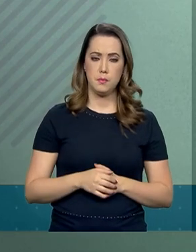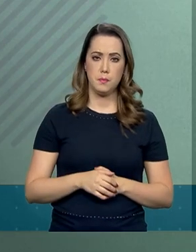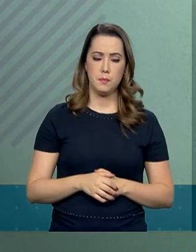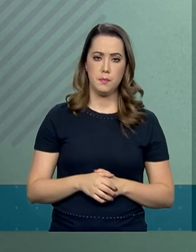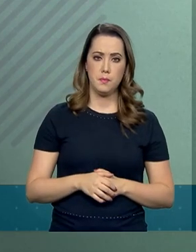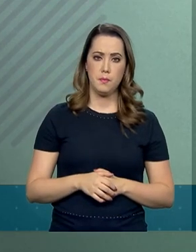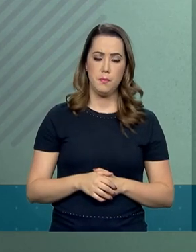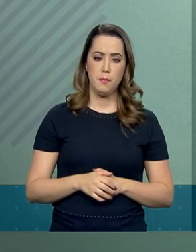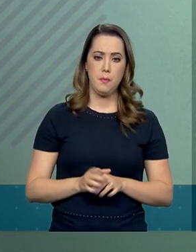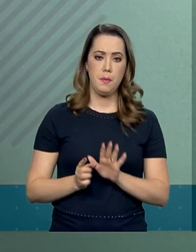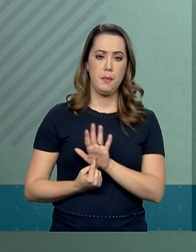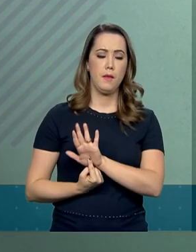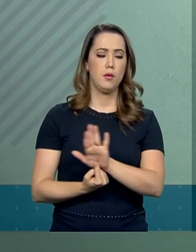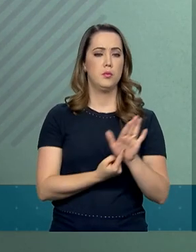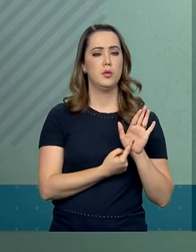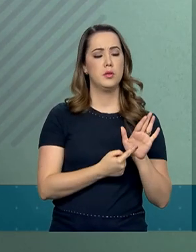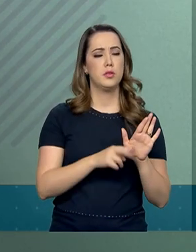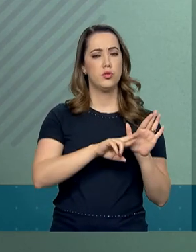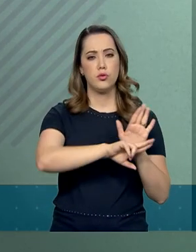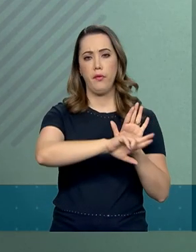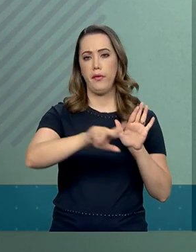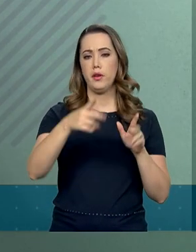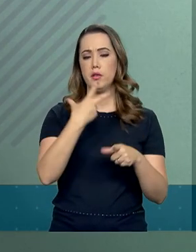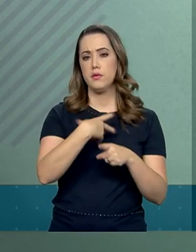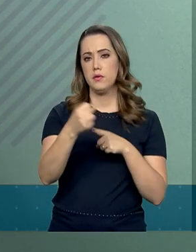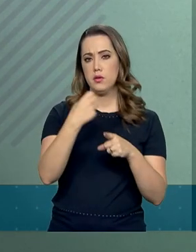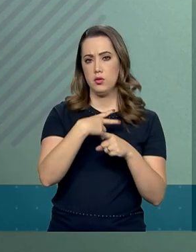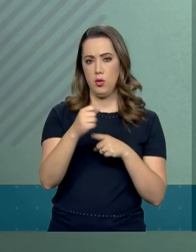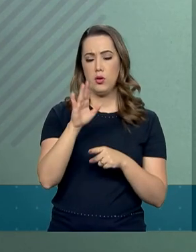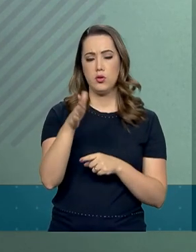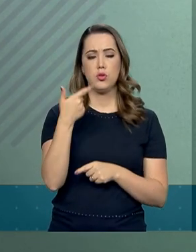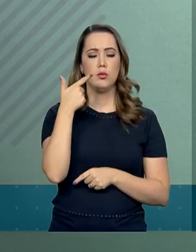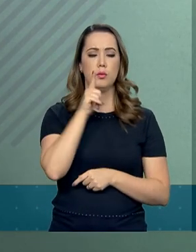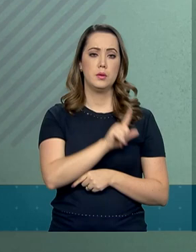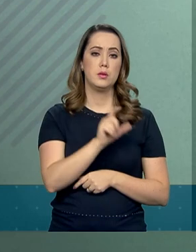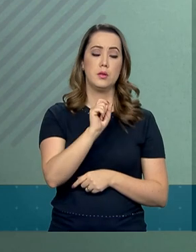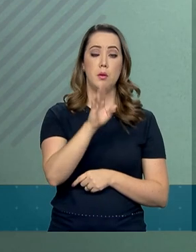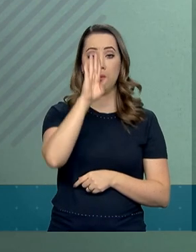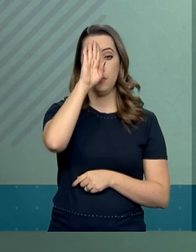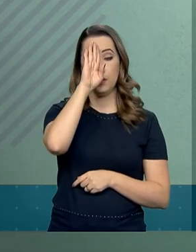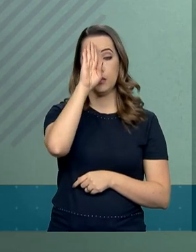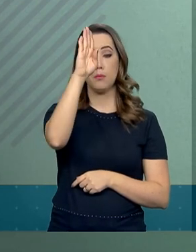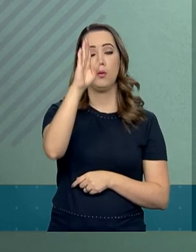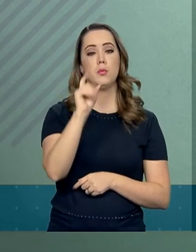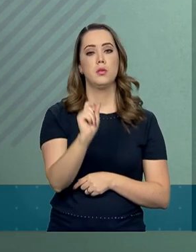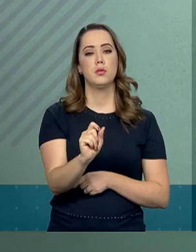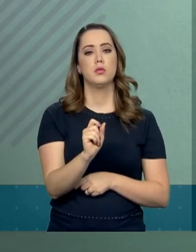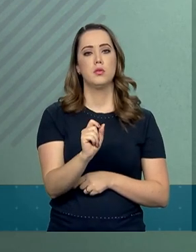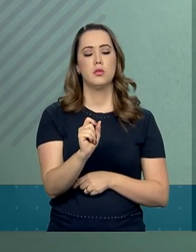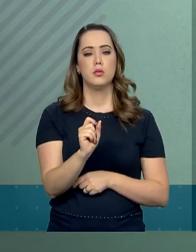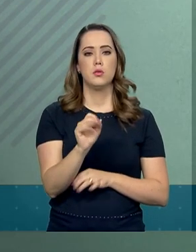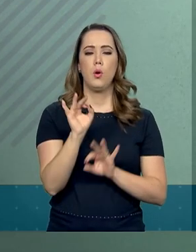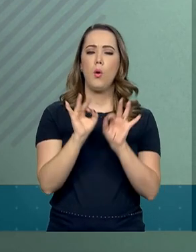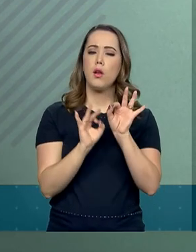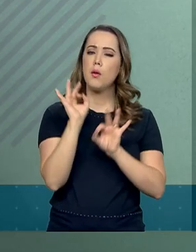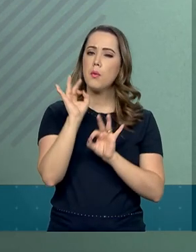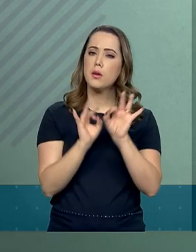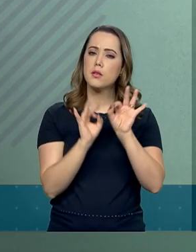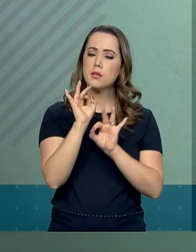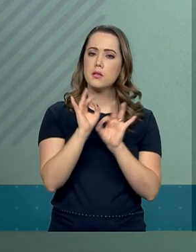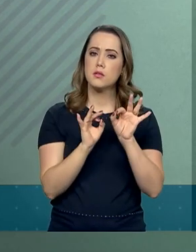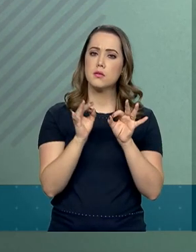revela que várias vitórias já foram conquistadas principalmente com a estruturação